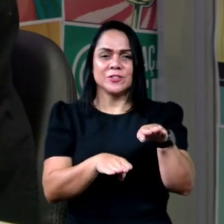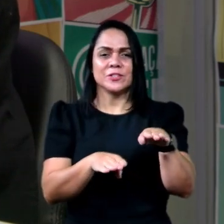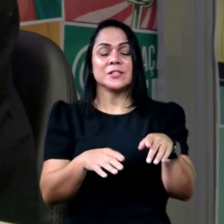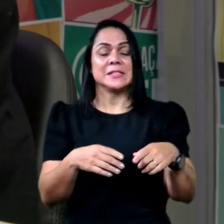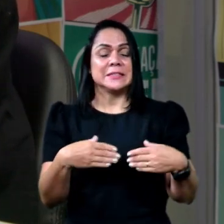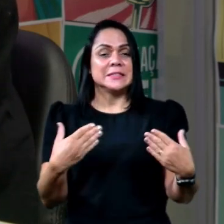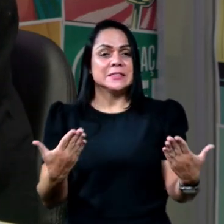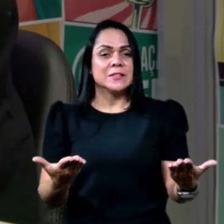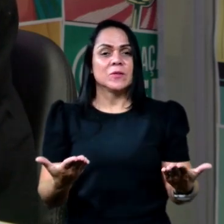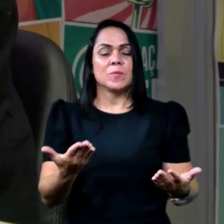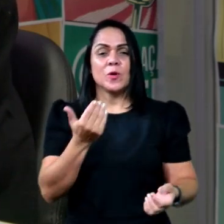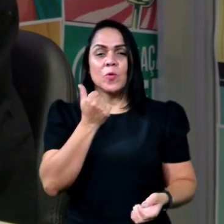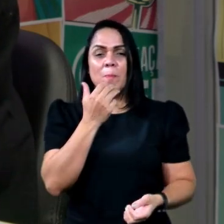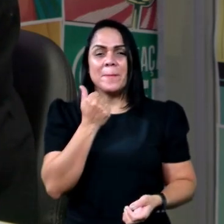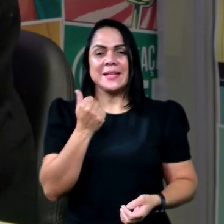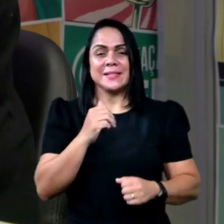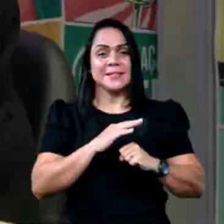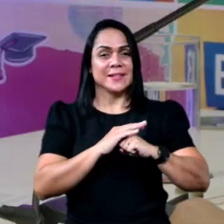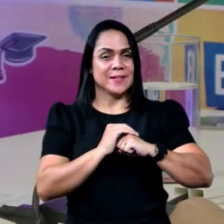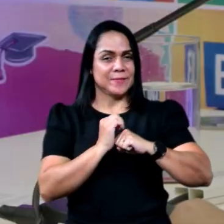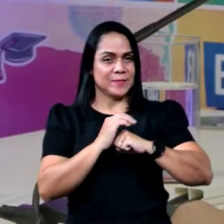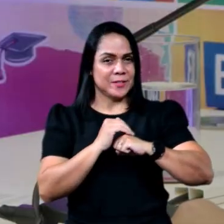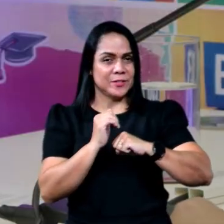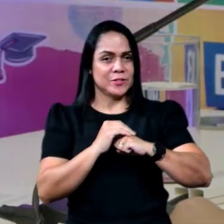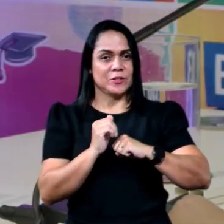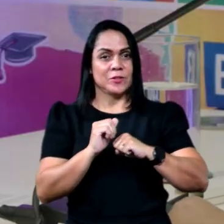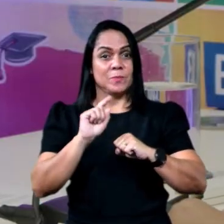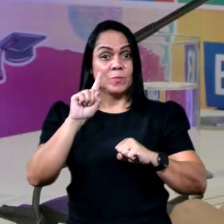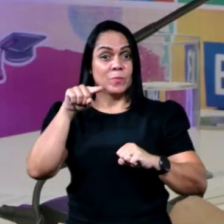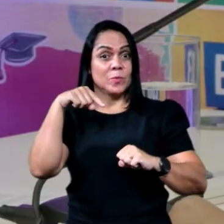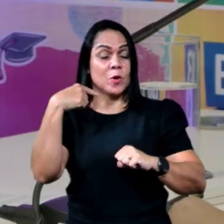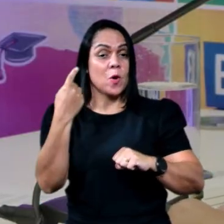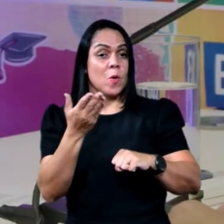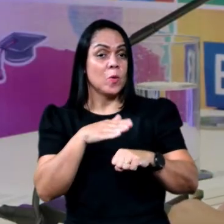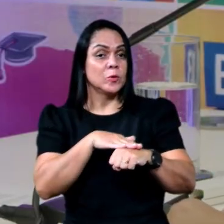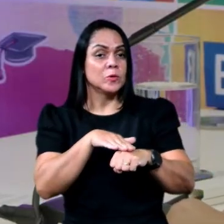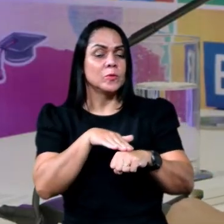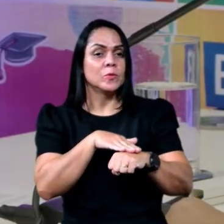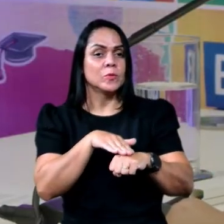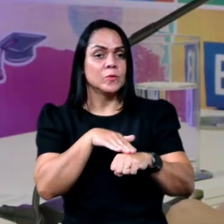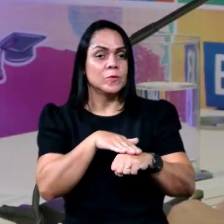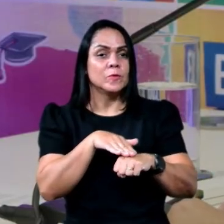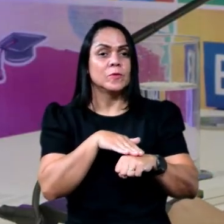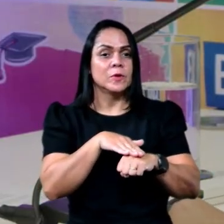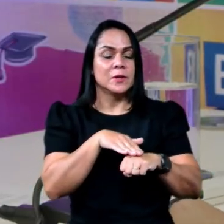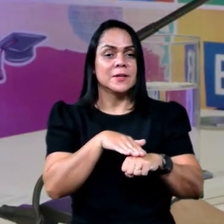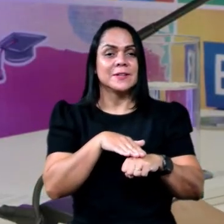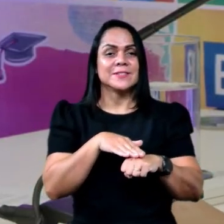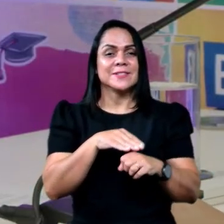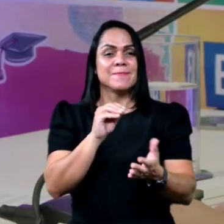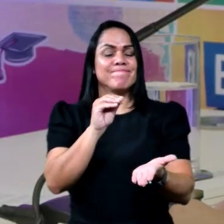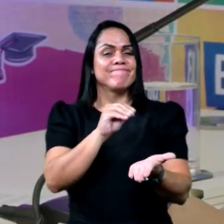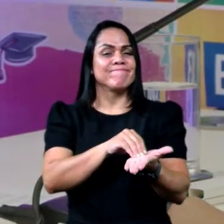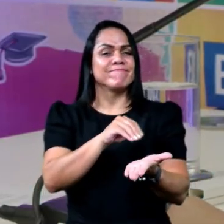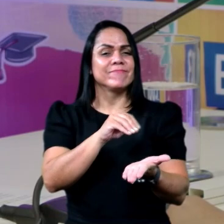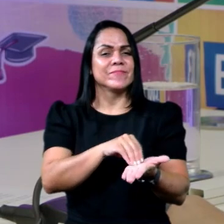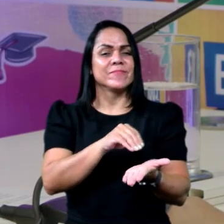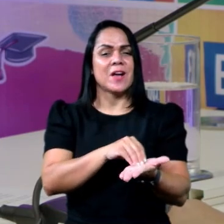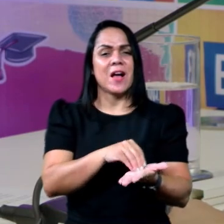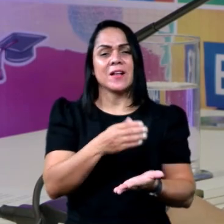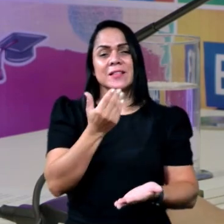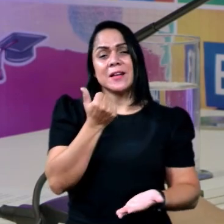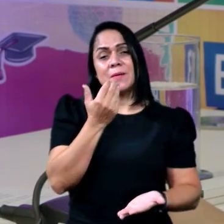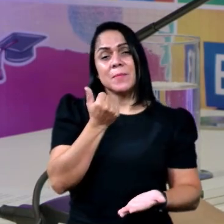né? Isso dá outra conversa, que seria a questão de que falta alimento ou, na verdade,